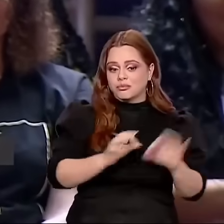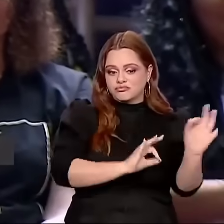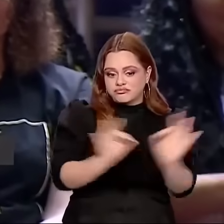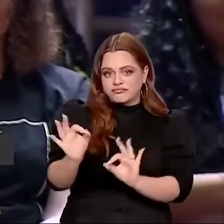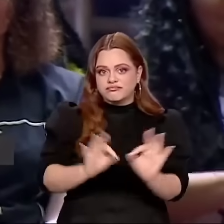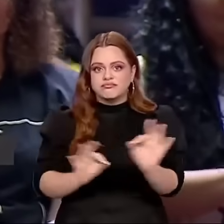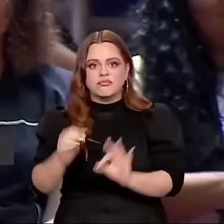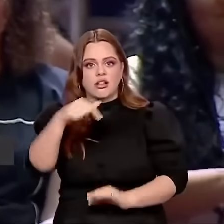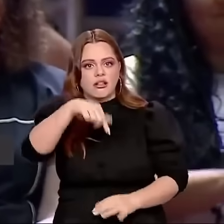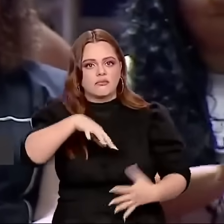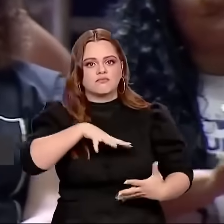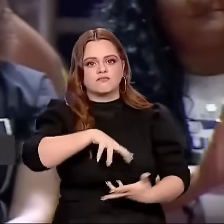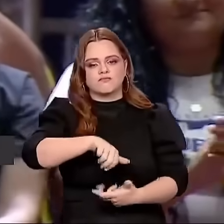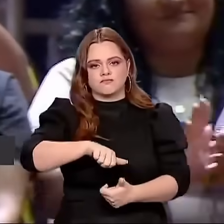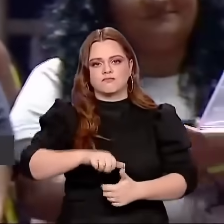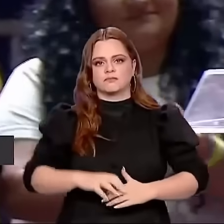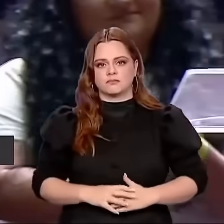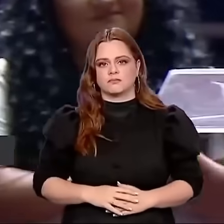mundo.